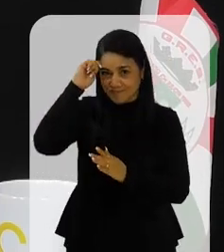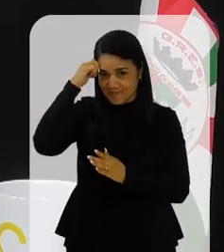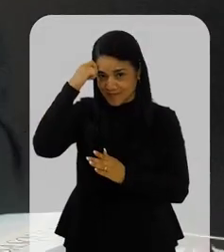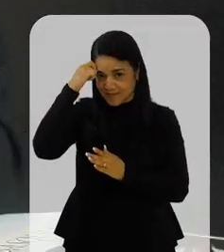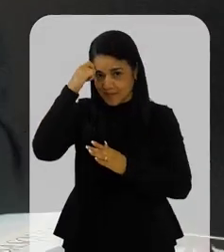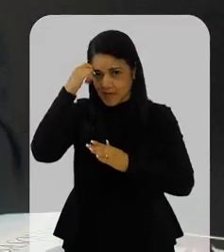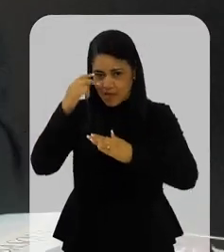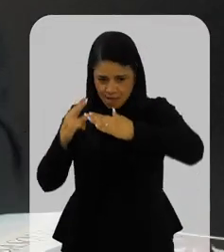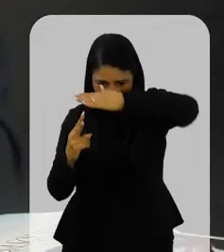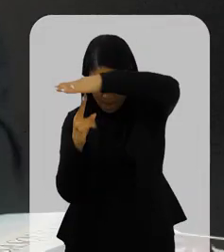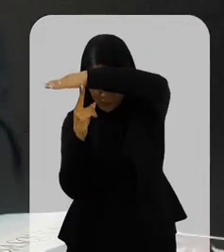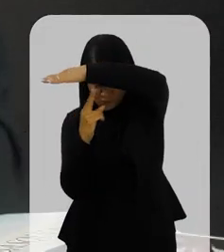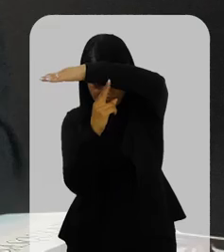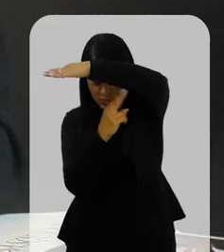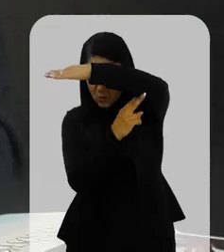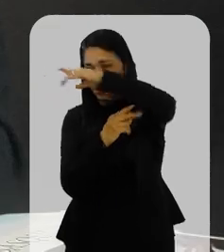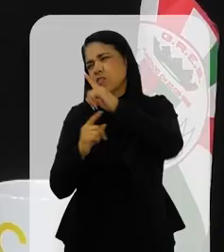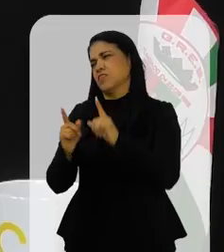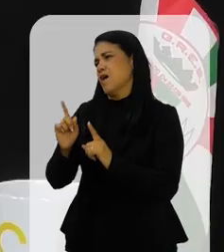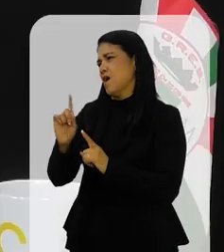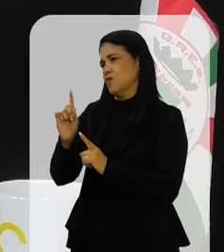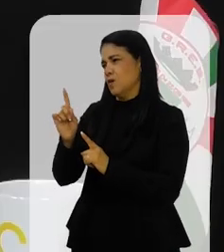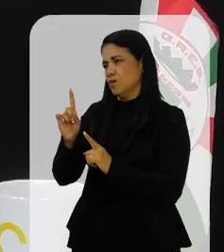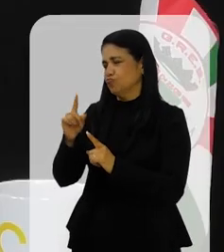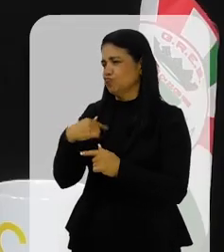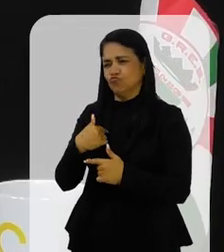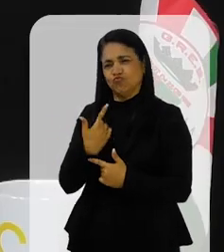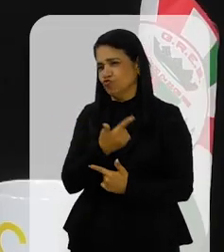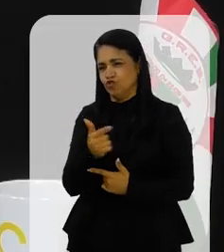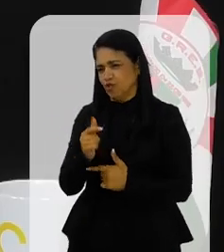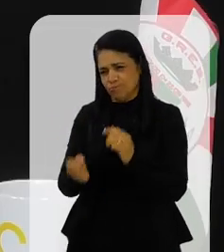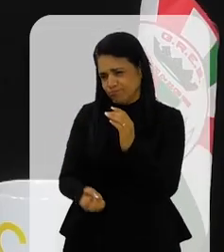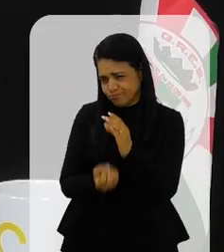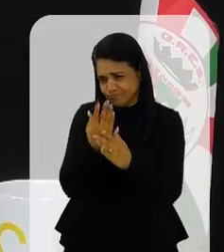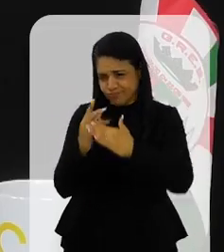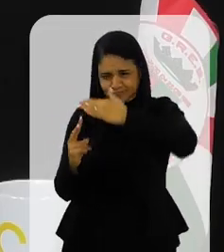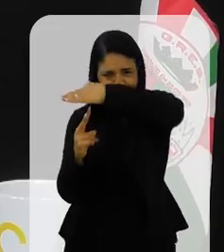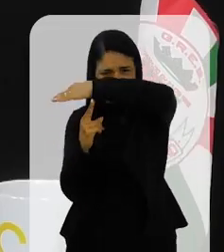viaduto? Não, ainda não tinha essa origem do Baixo do viaduto.